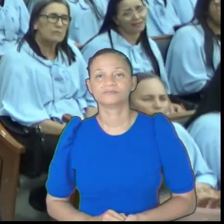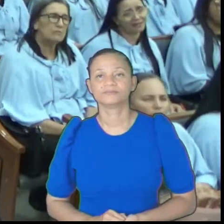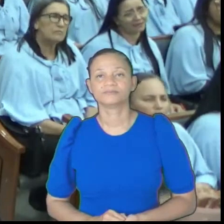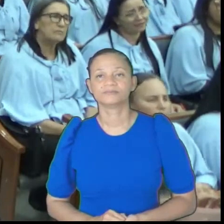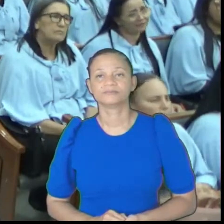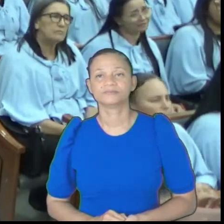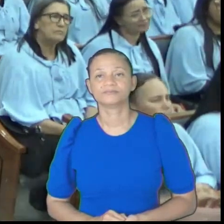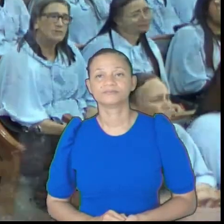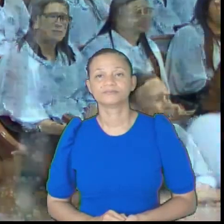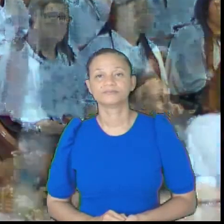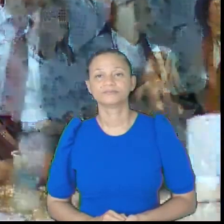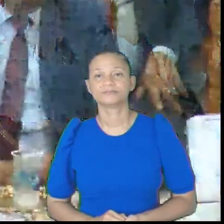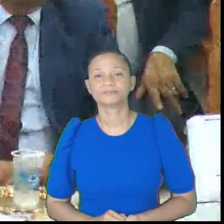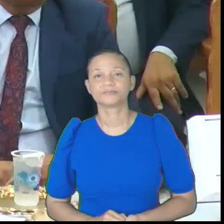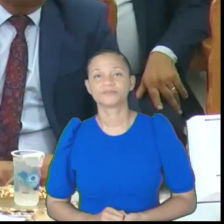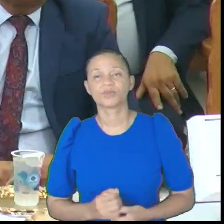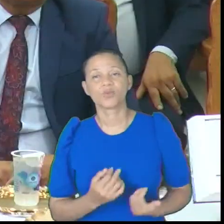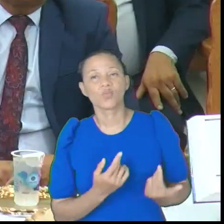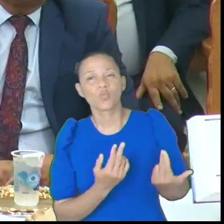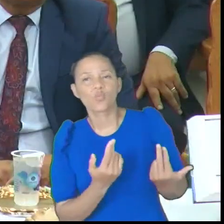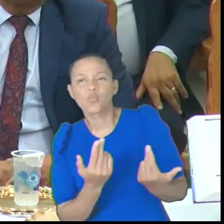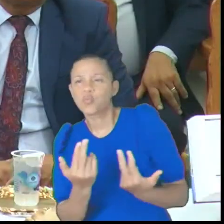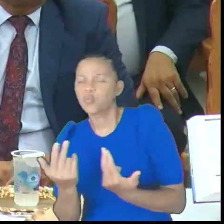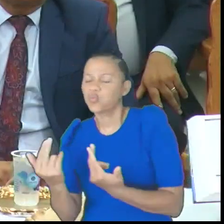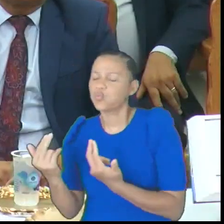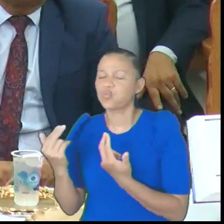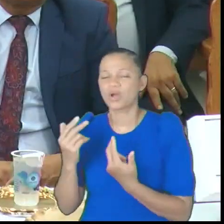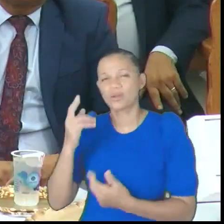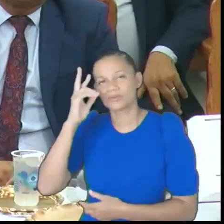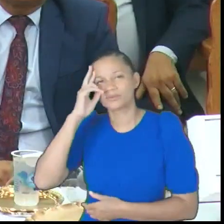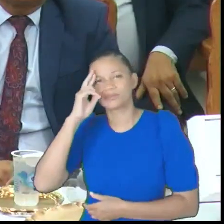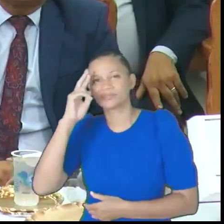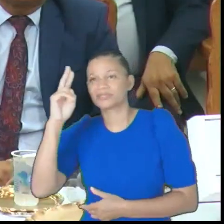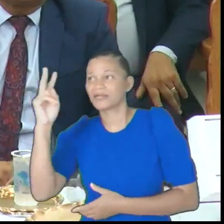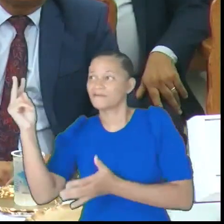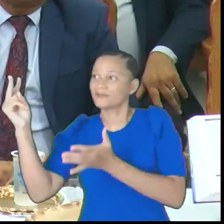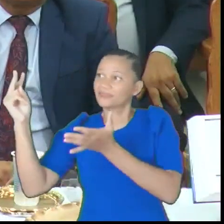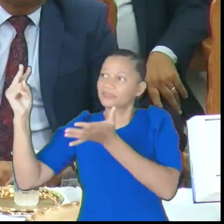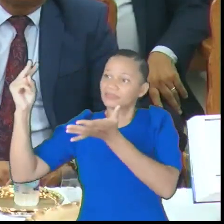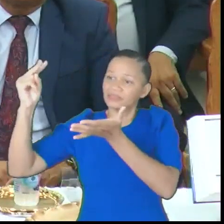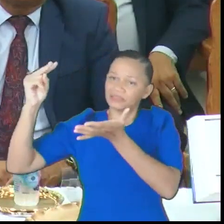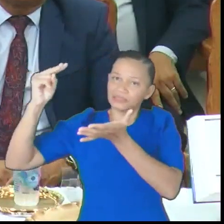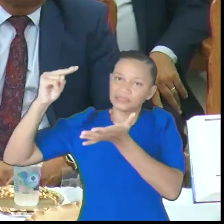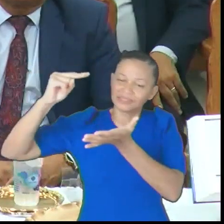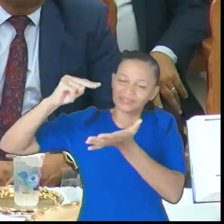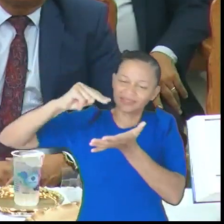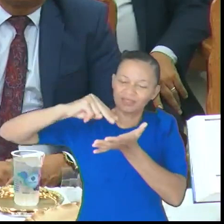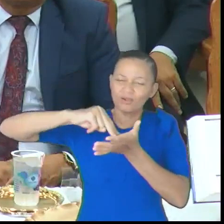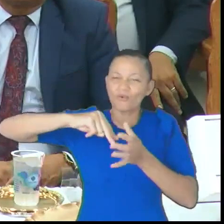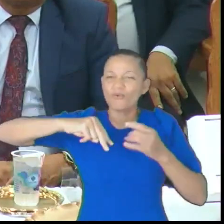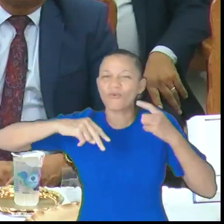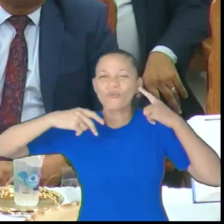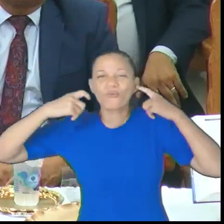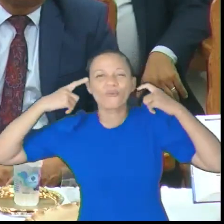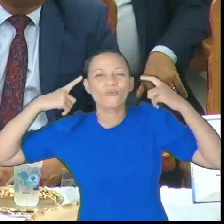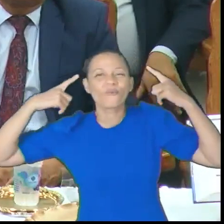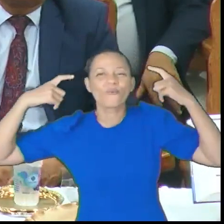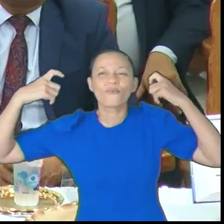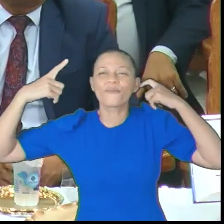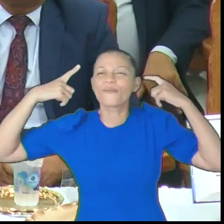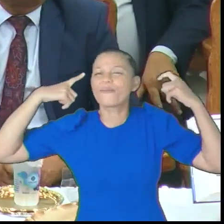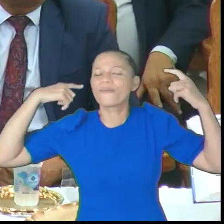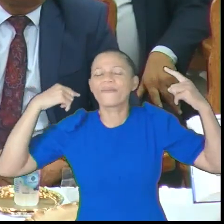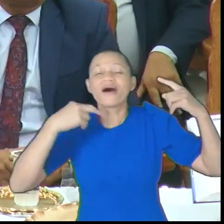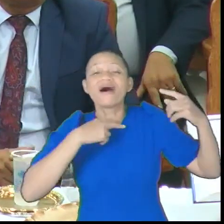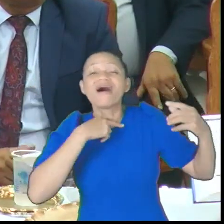Peraí, o mesmo Senhor descerá do céu com alarido e com